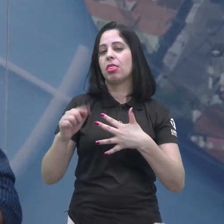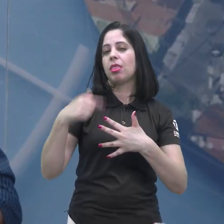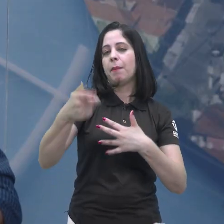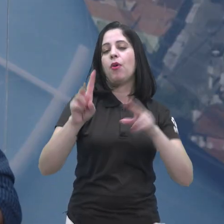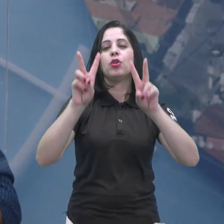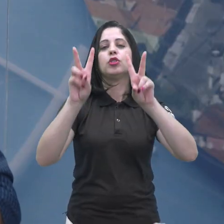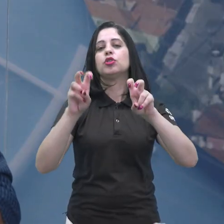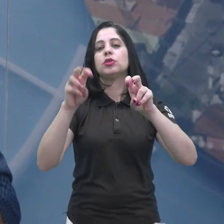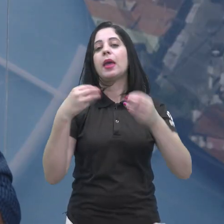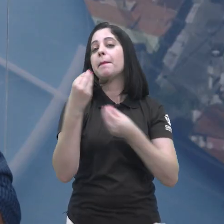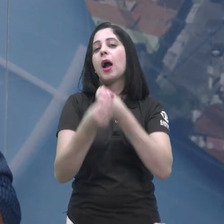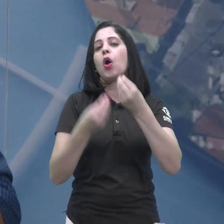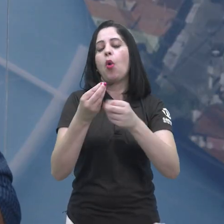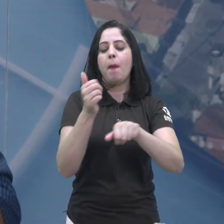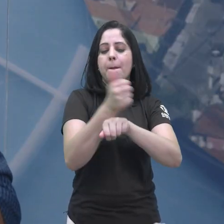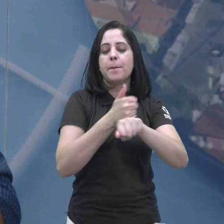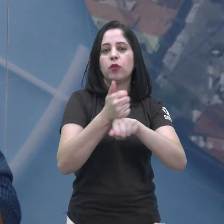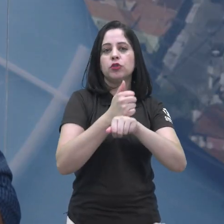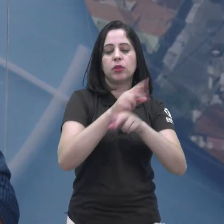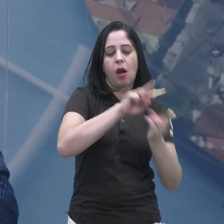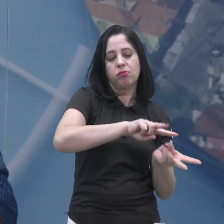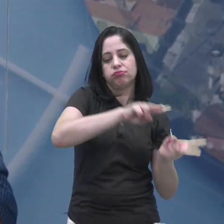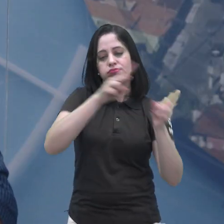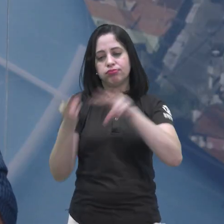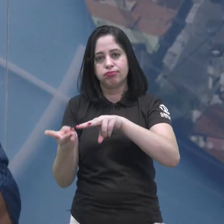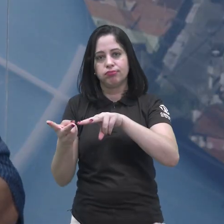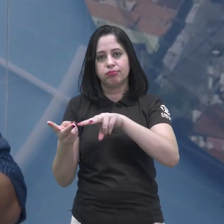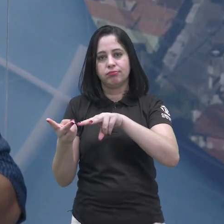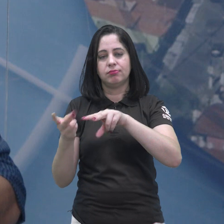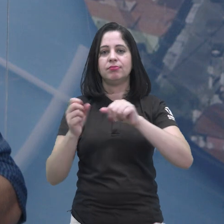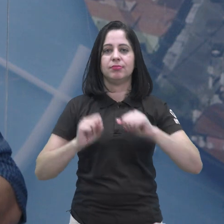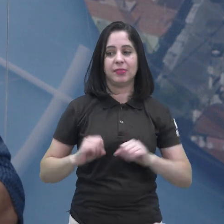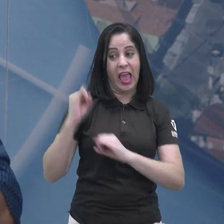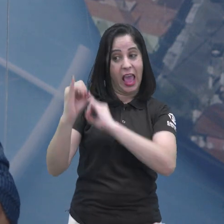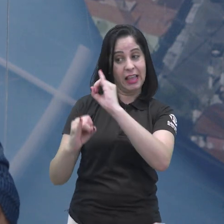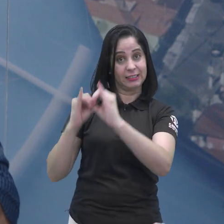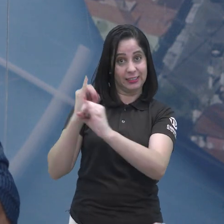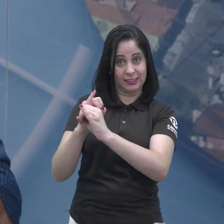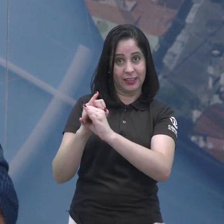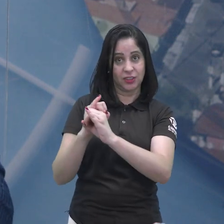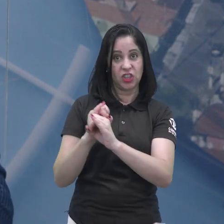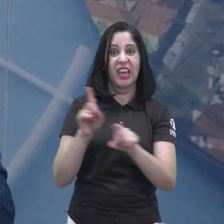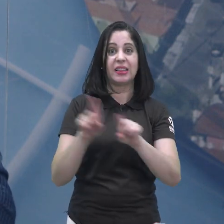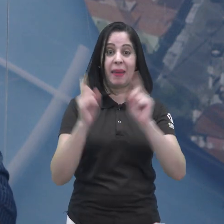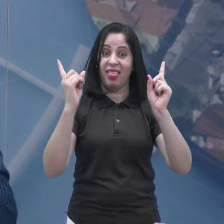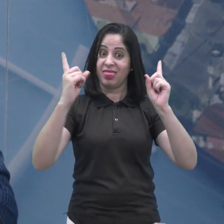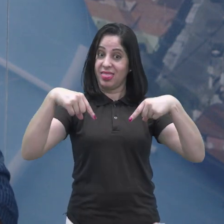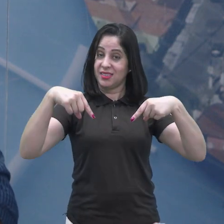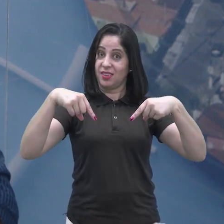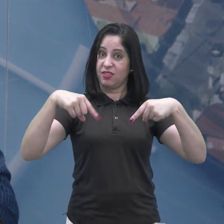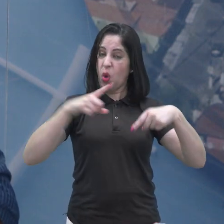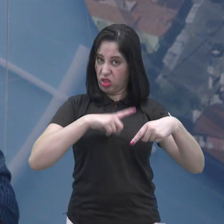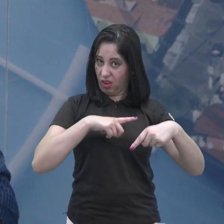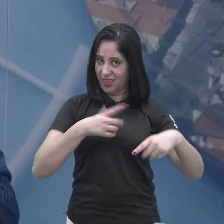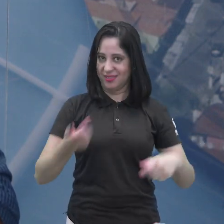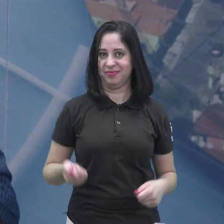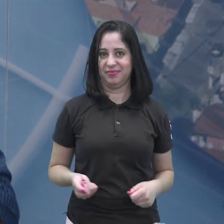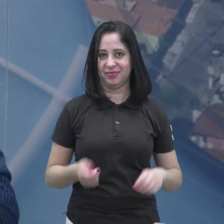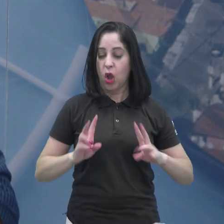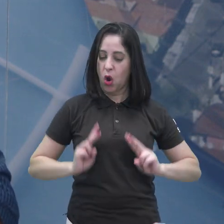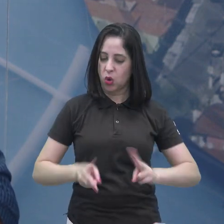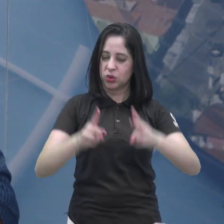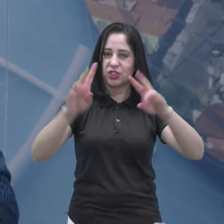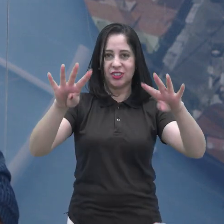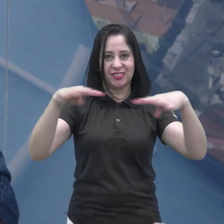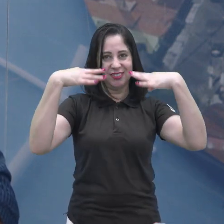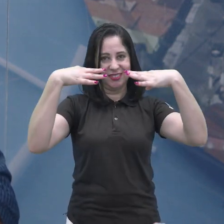bloco a gente fala sobre como os profissionais têm migrado do offline para o online e os desafios dessa transição de carreira.